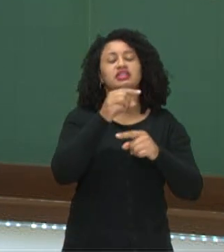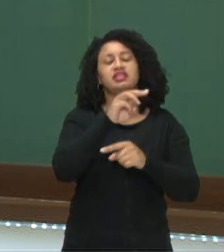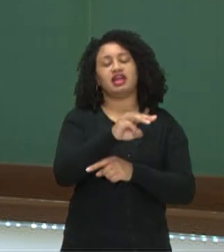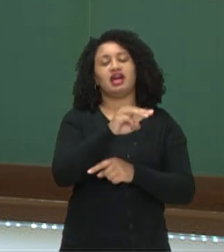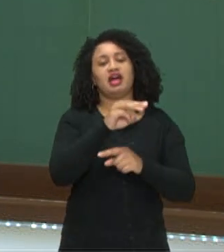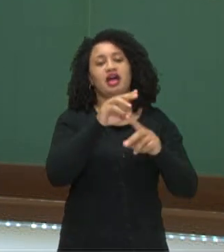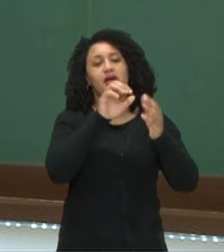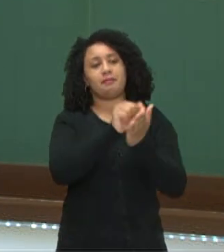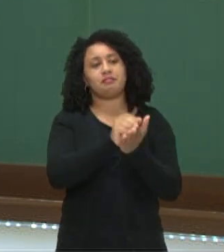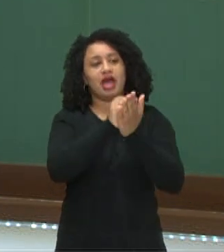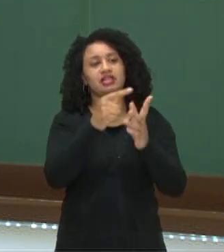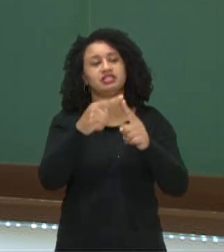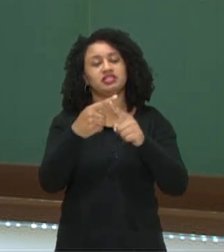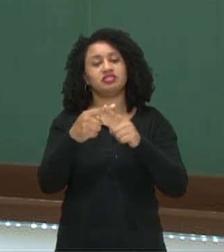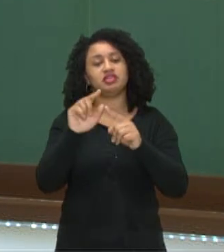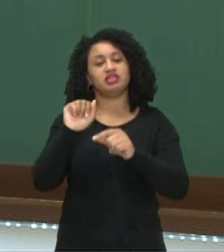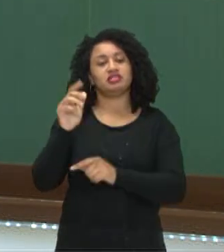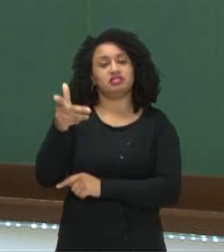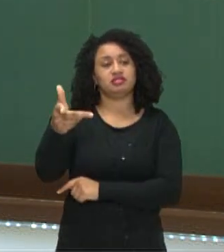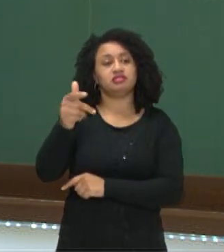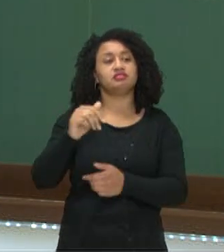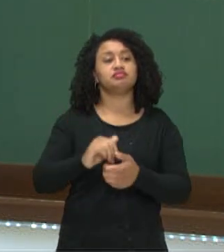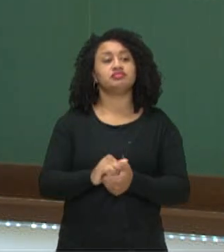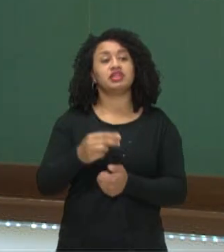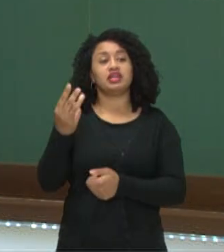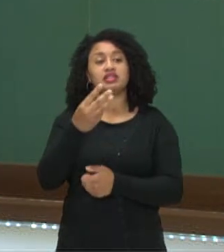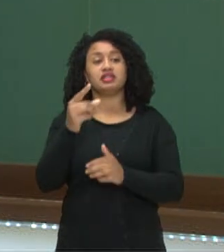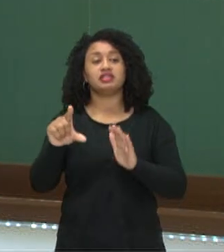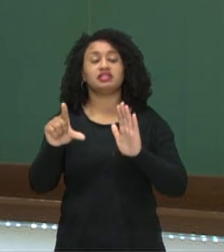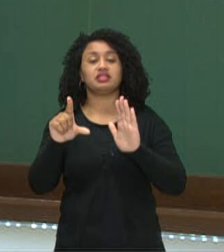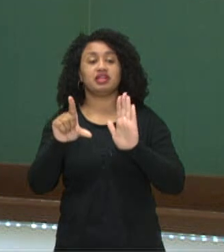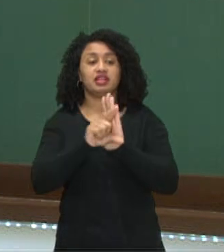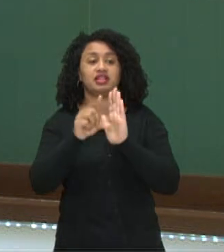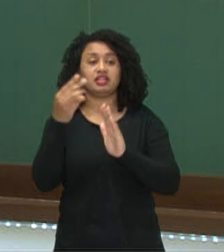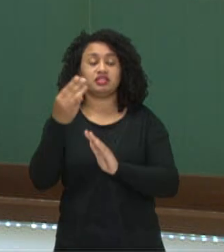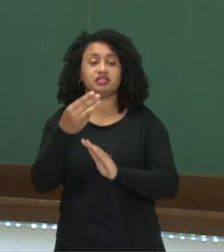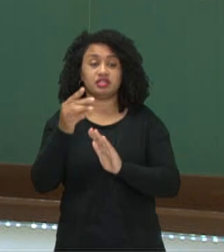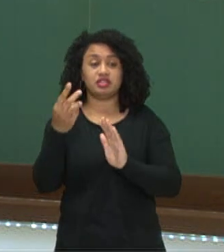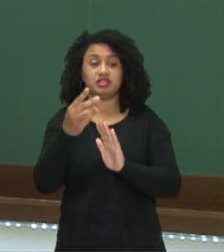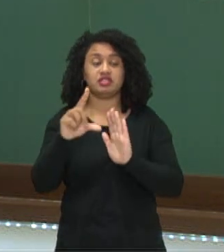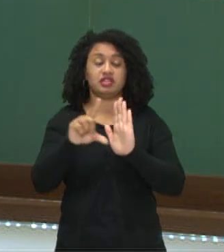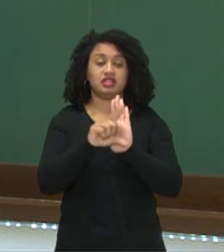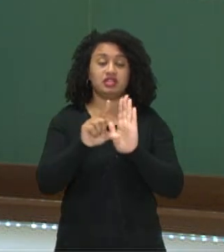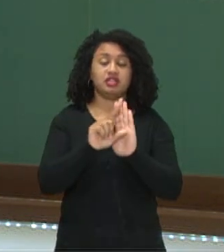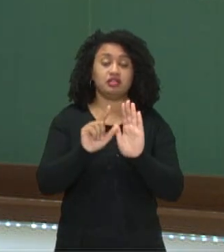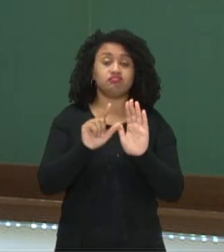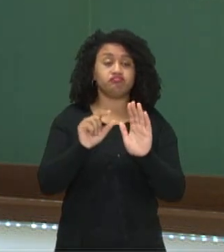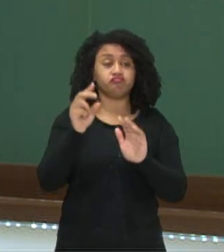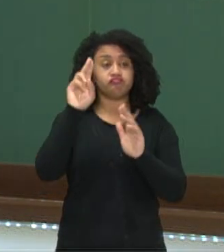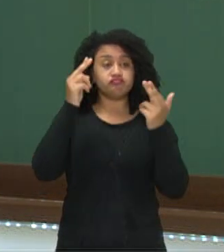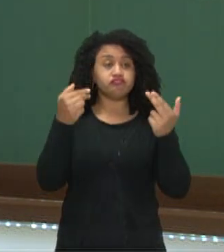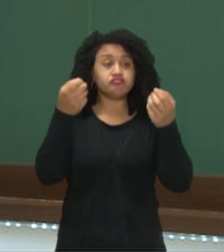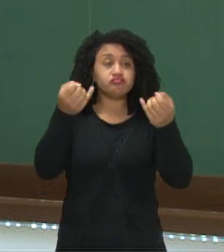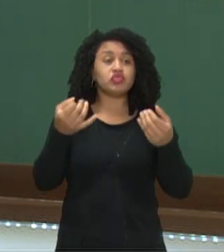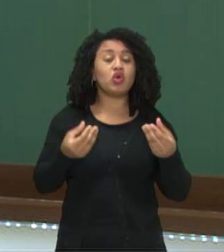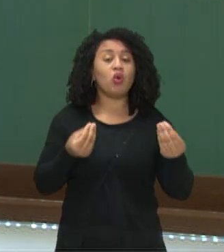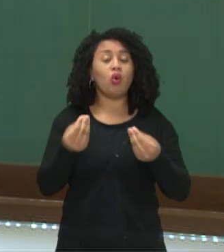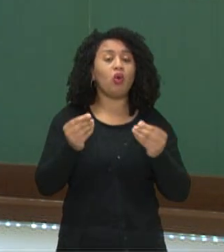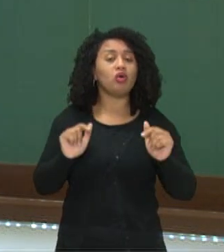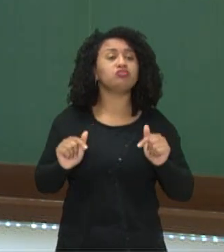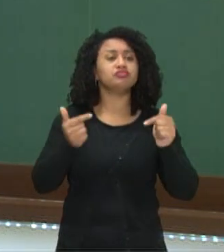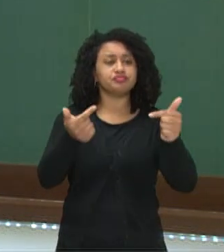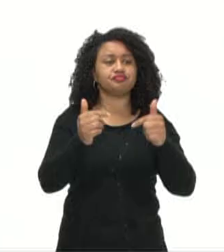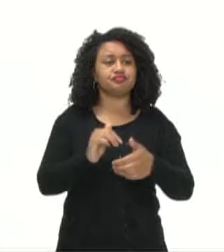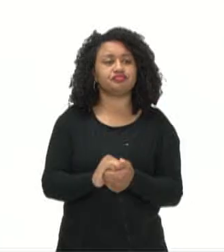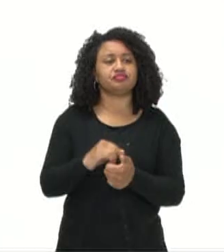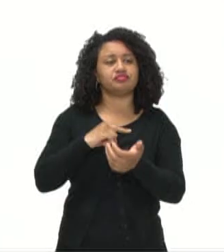a aceleração. E a terceira lei de Newton, ela fala de como é que essa força atua nos corpos. Então, de acordo com